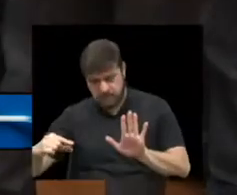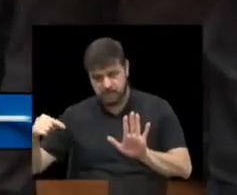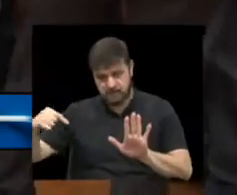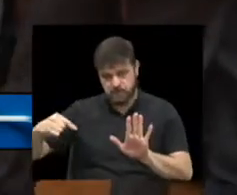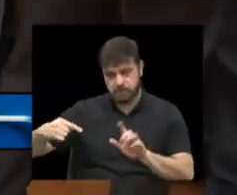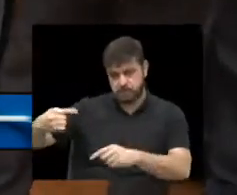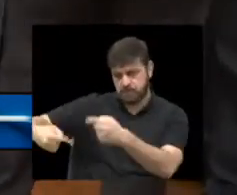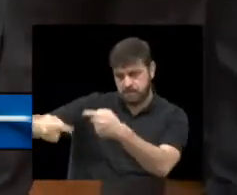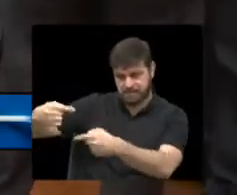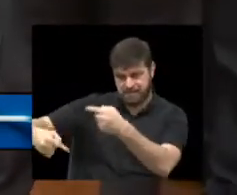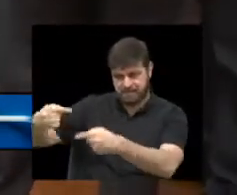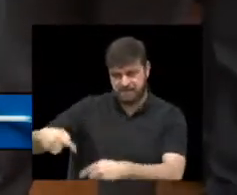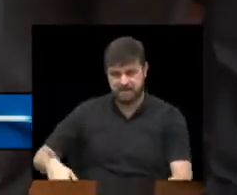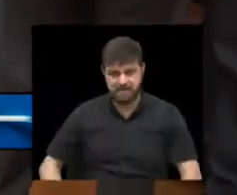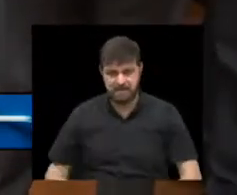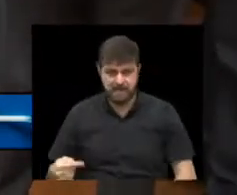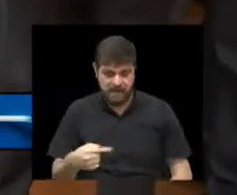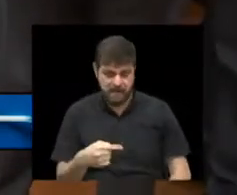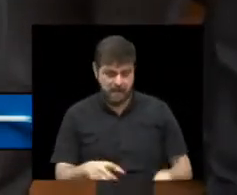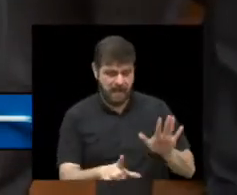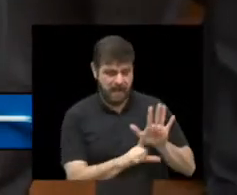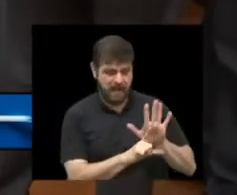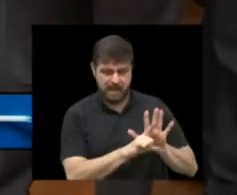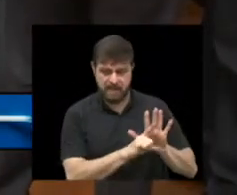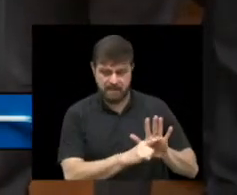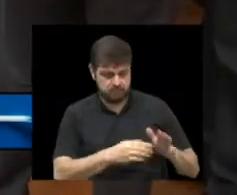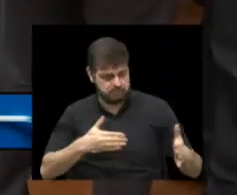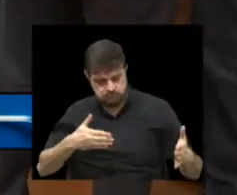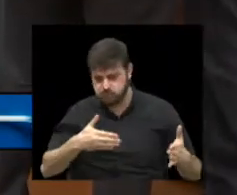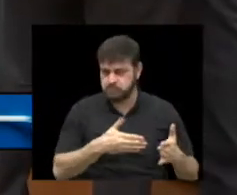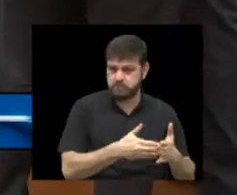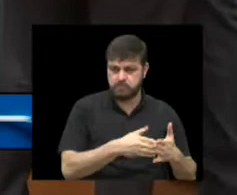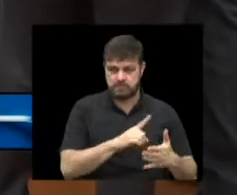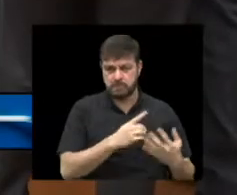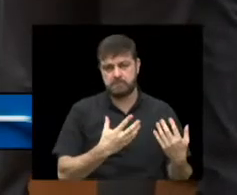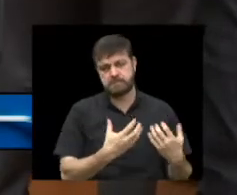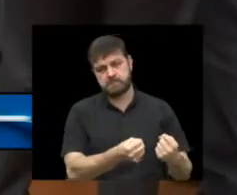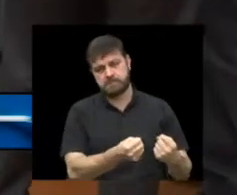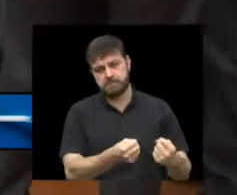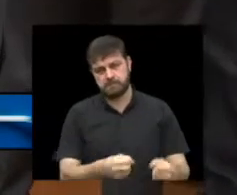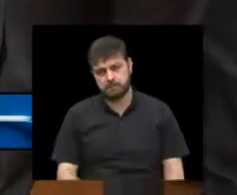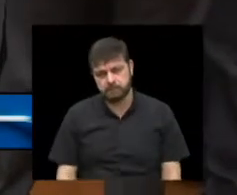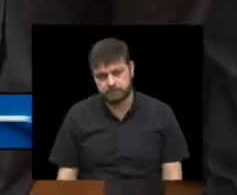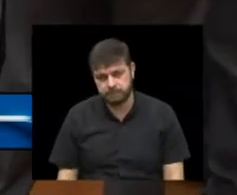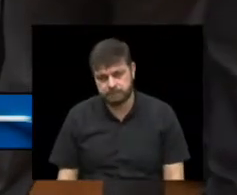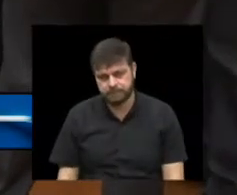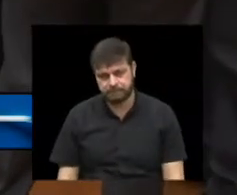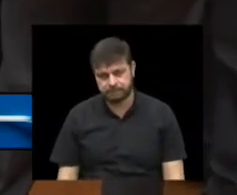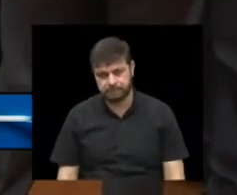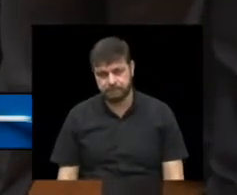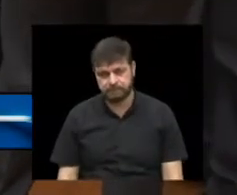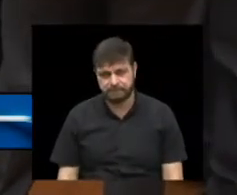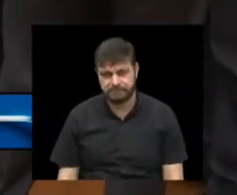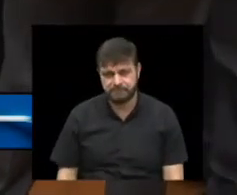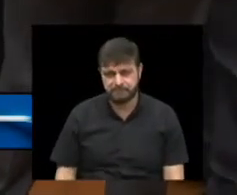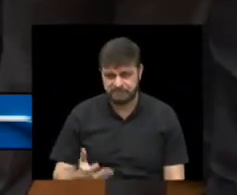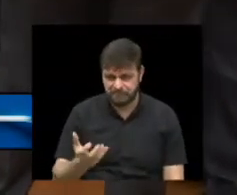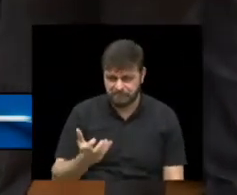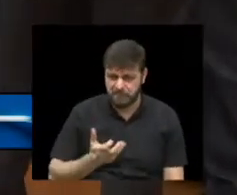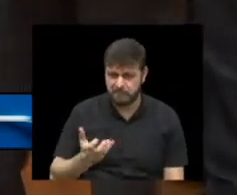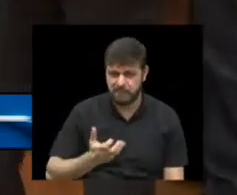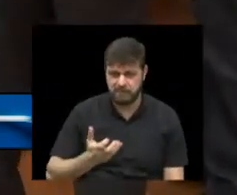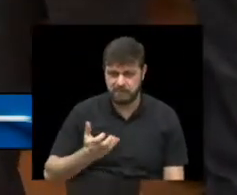não, elas não deveriam ter sido barradas na legalidade. Então, eu quero fazer